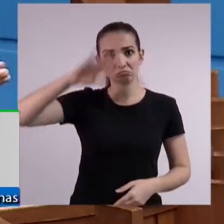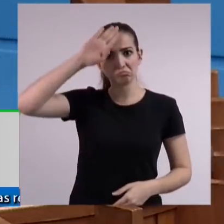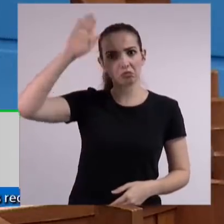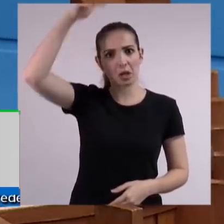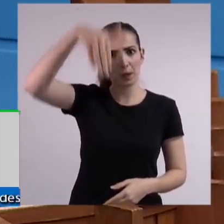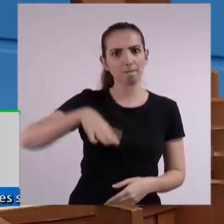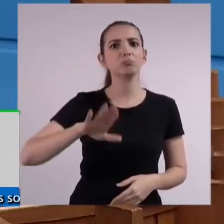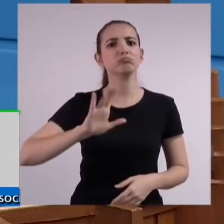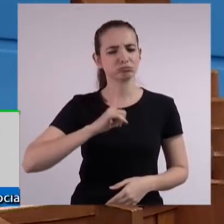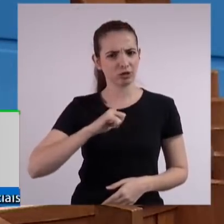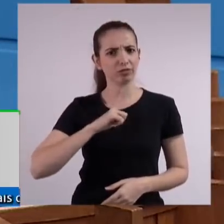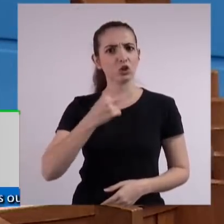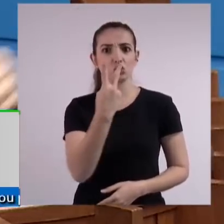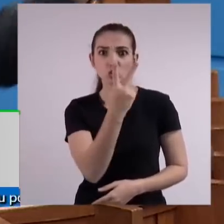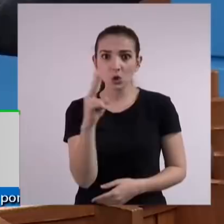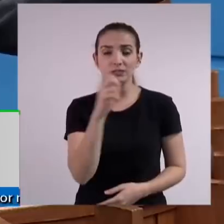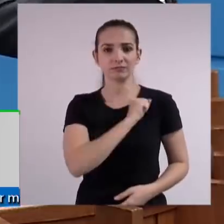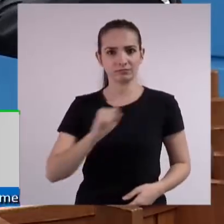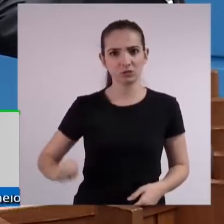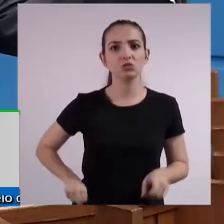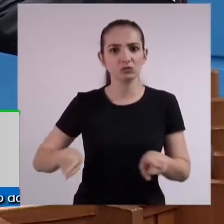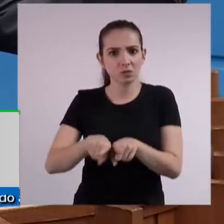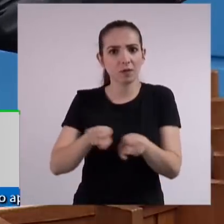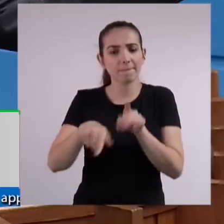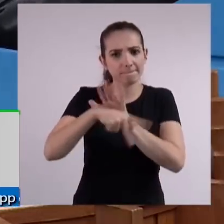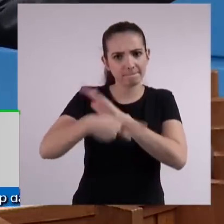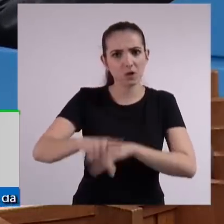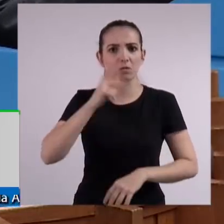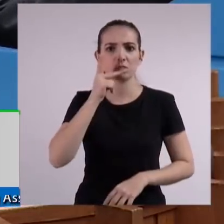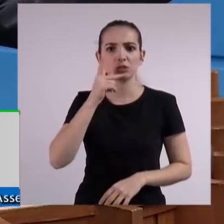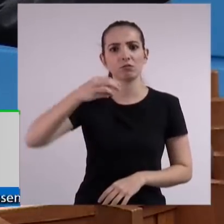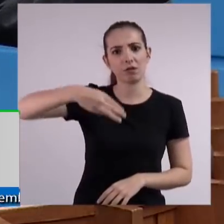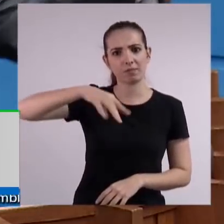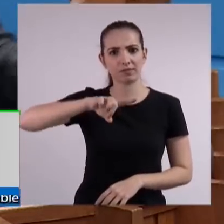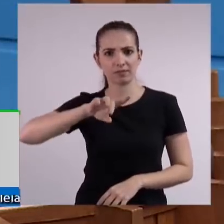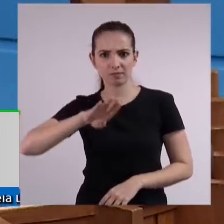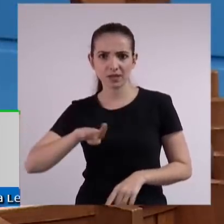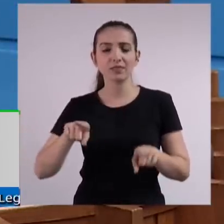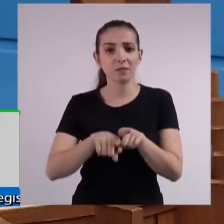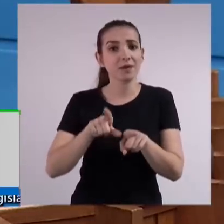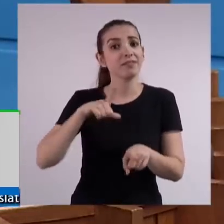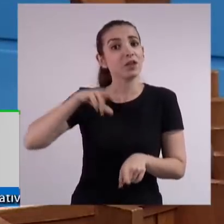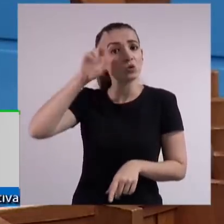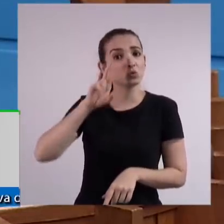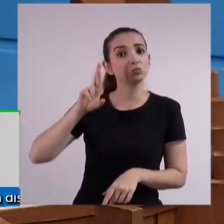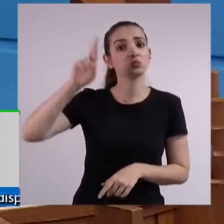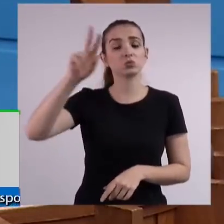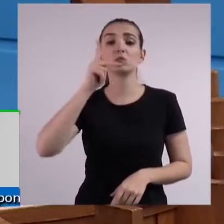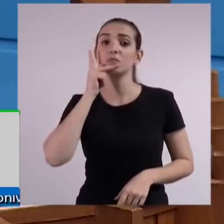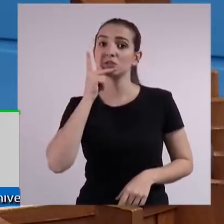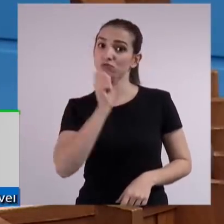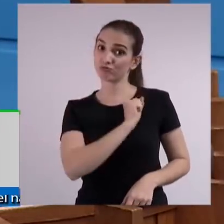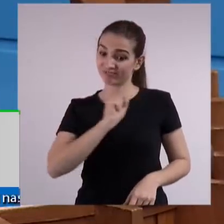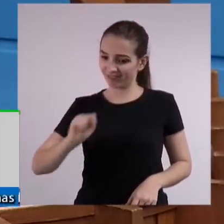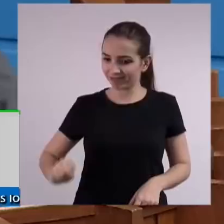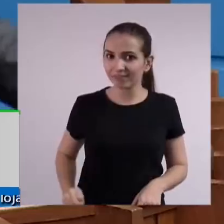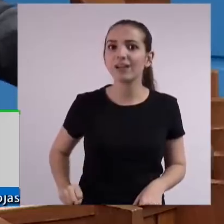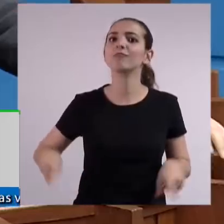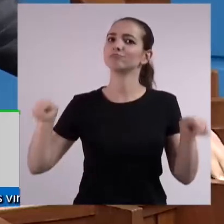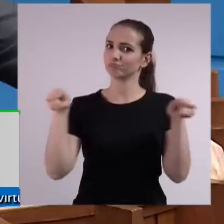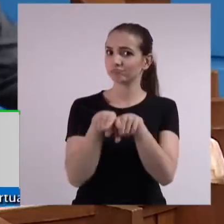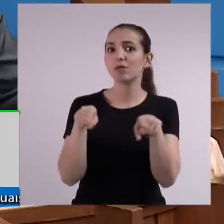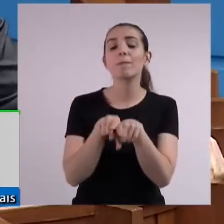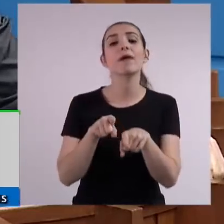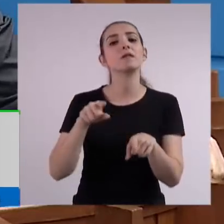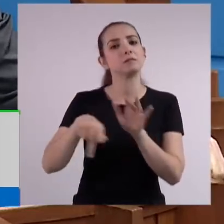2 senadores, uma líder do partido no Senado, o outro, inclusive,